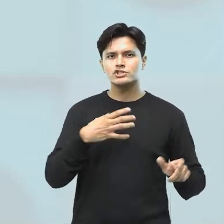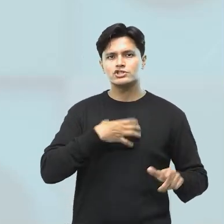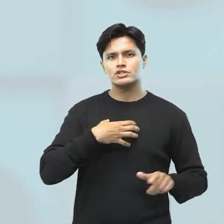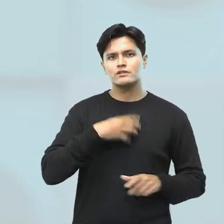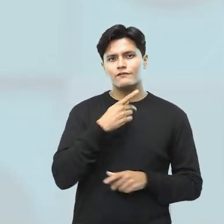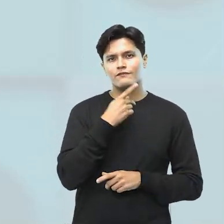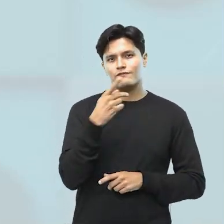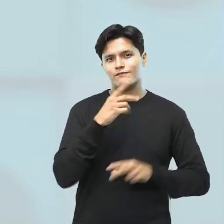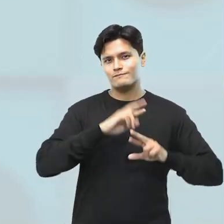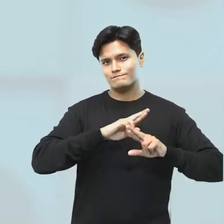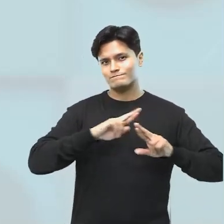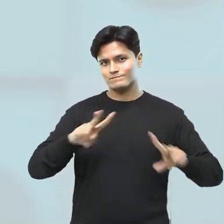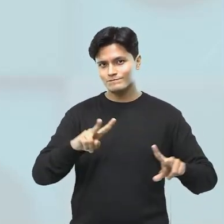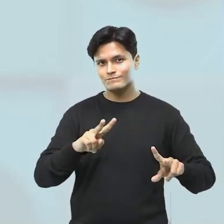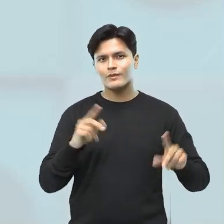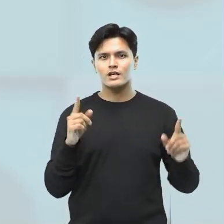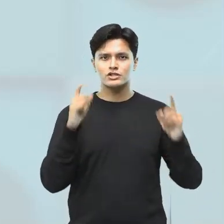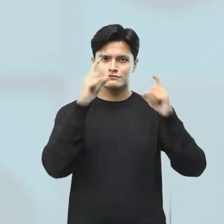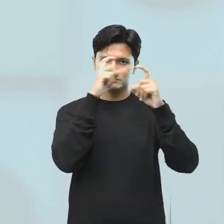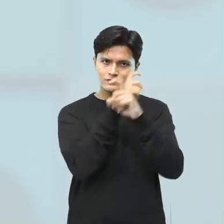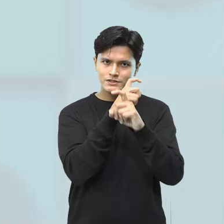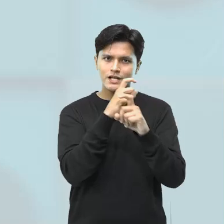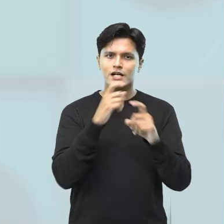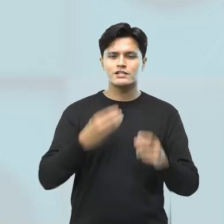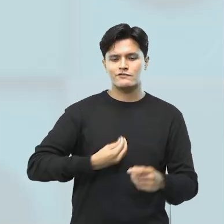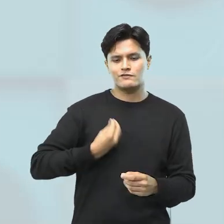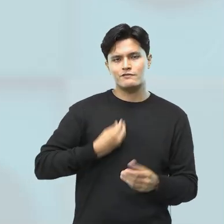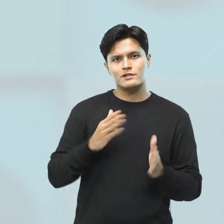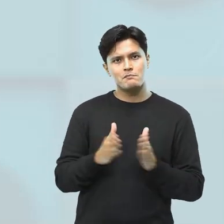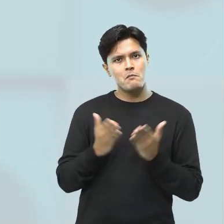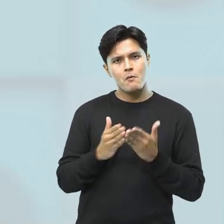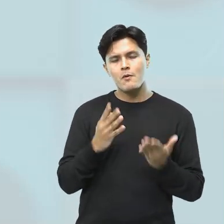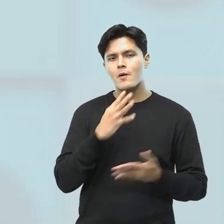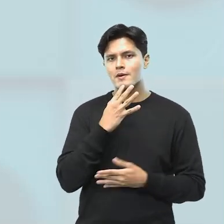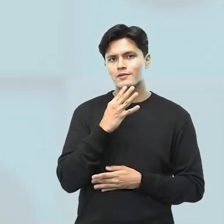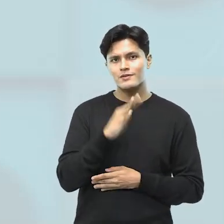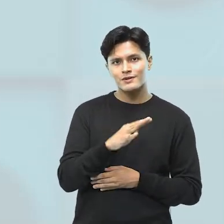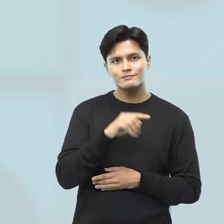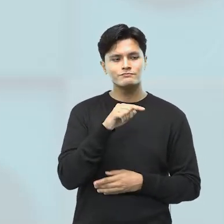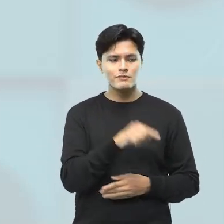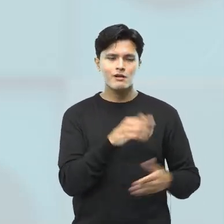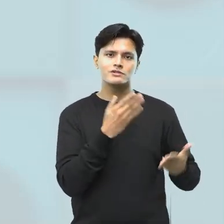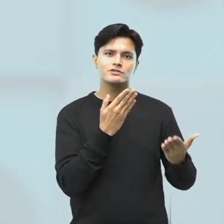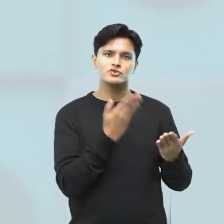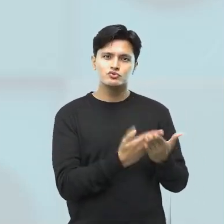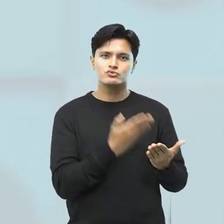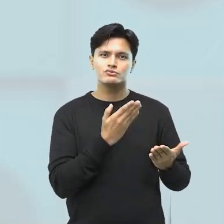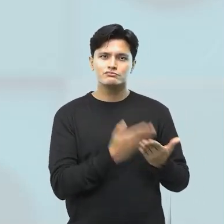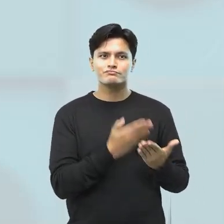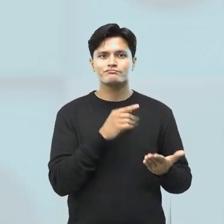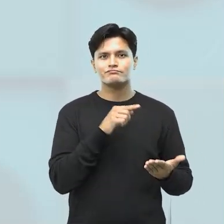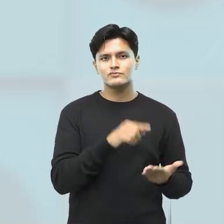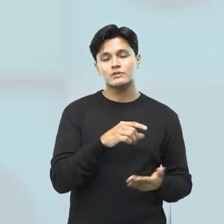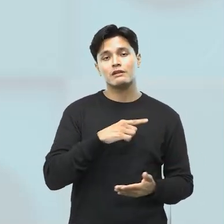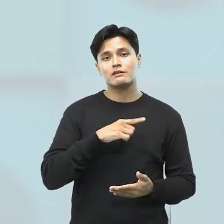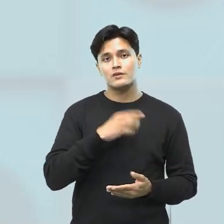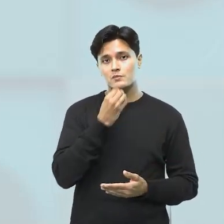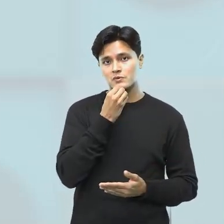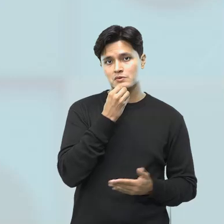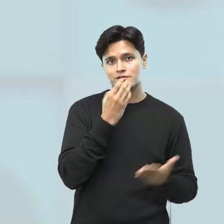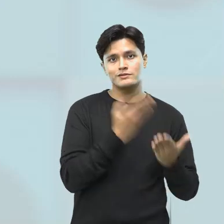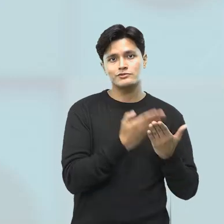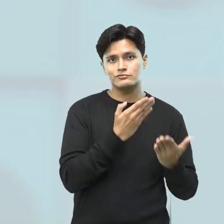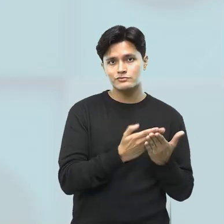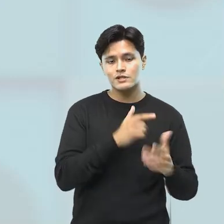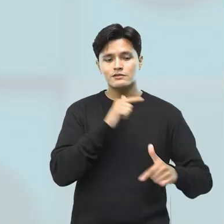não conhecem as dificuldades, as pessoas vão estudar. As crianças têm a oportunidade de estudar ao invés de